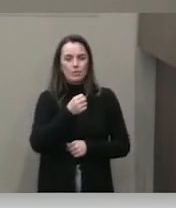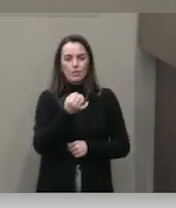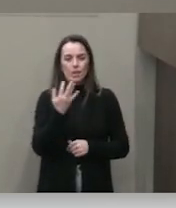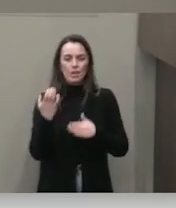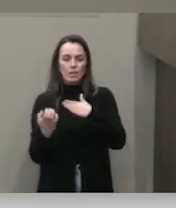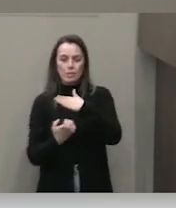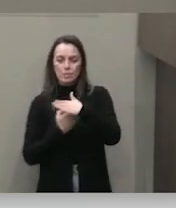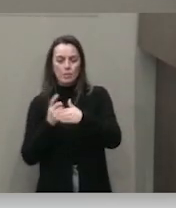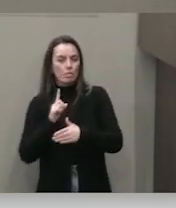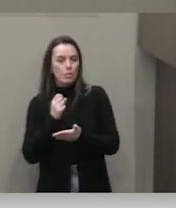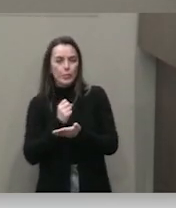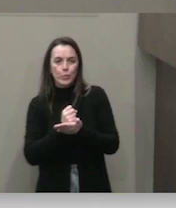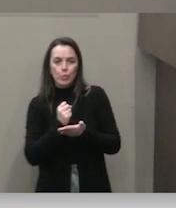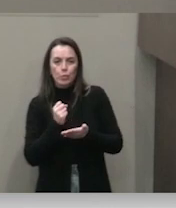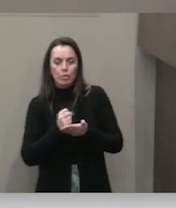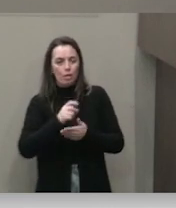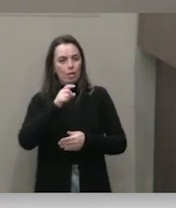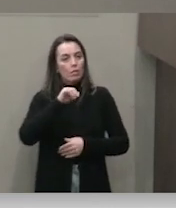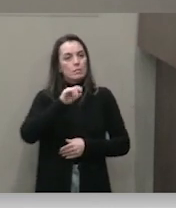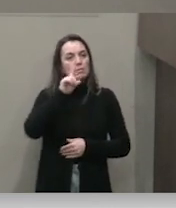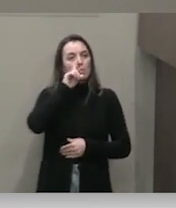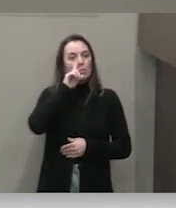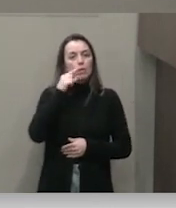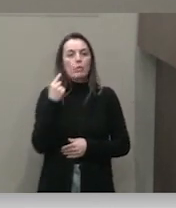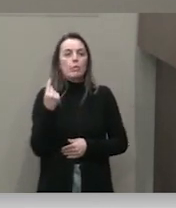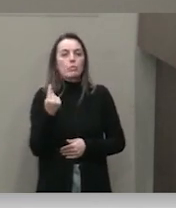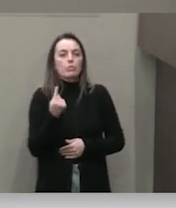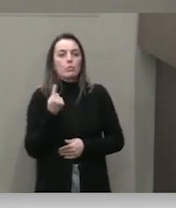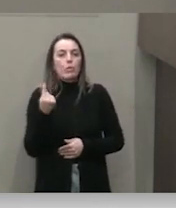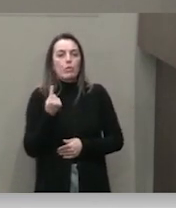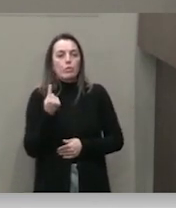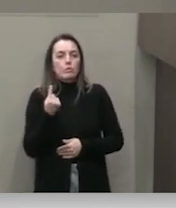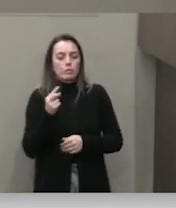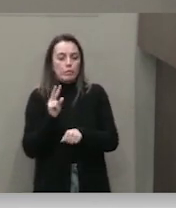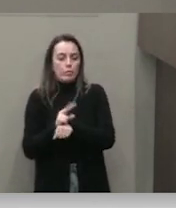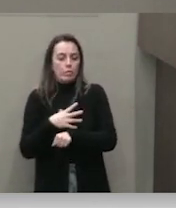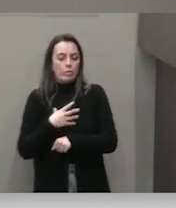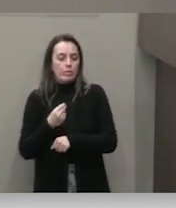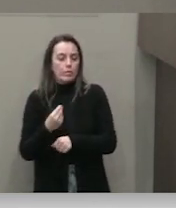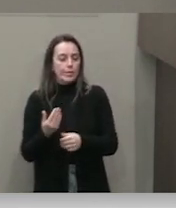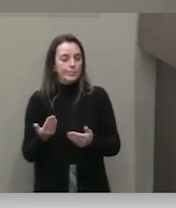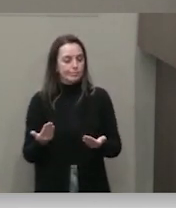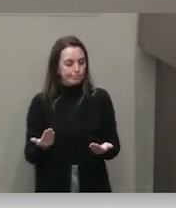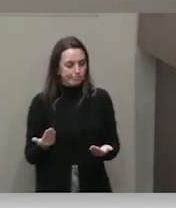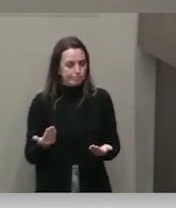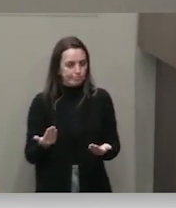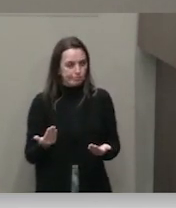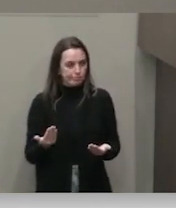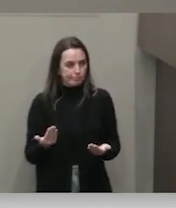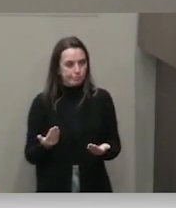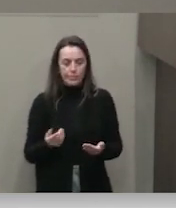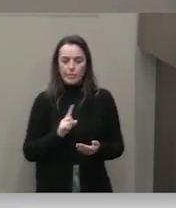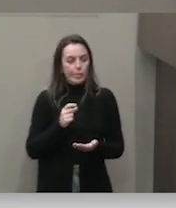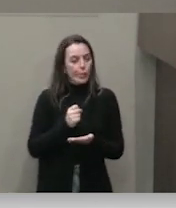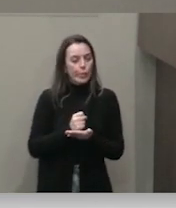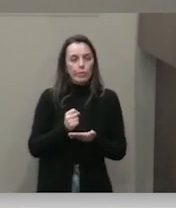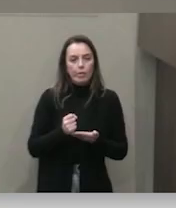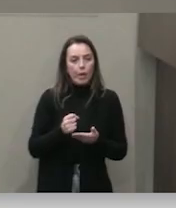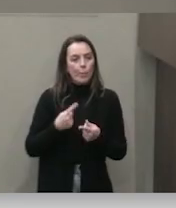solos. Porque a mãe tem aquele horário das 5h30, ela tem que pegar o filho na escola, se ela é sozinha. 1h30, 1h20 tem que largar na